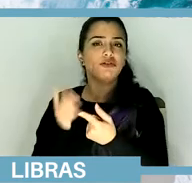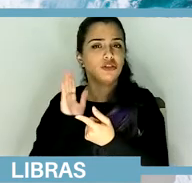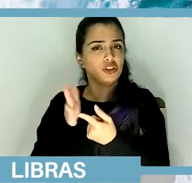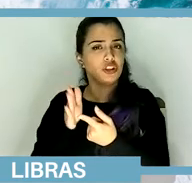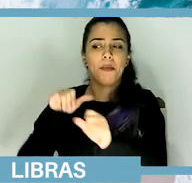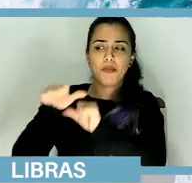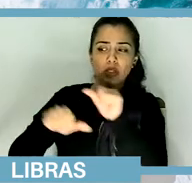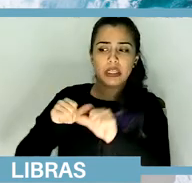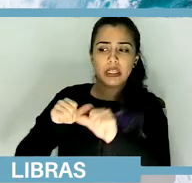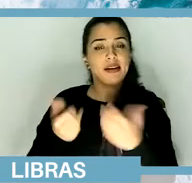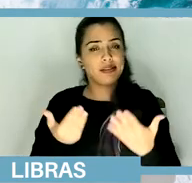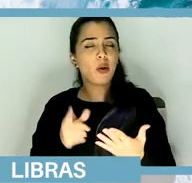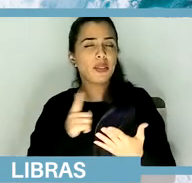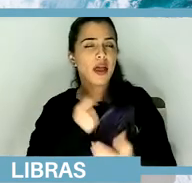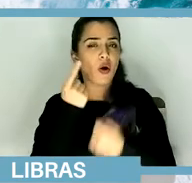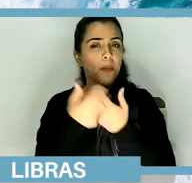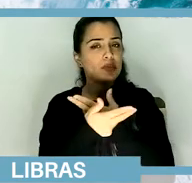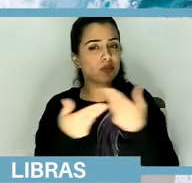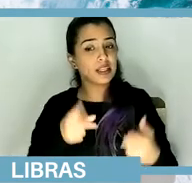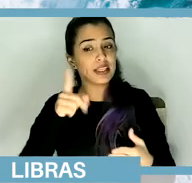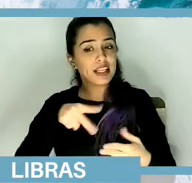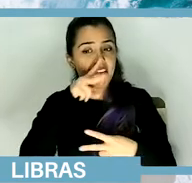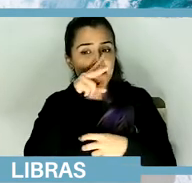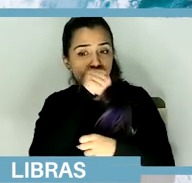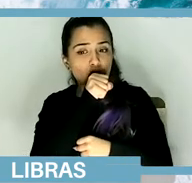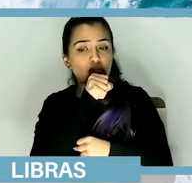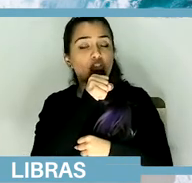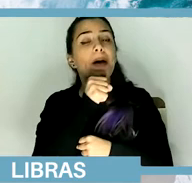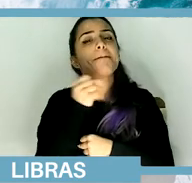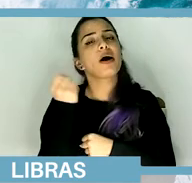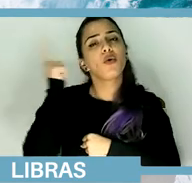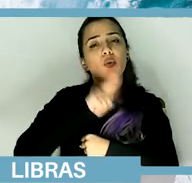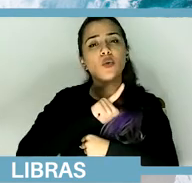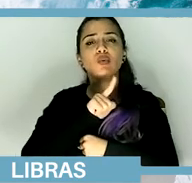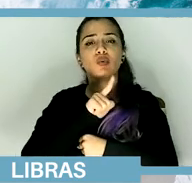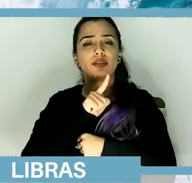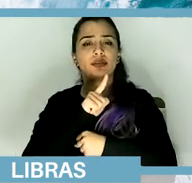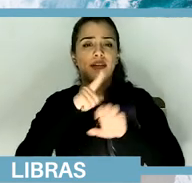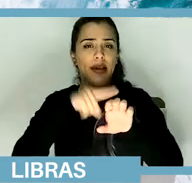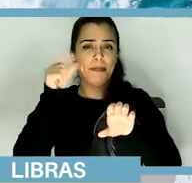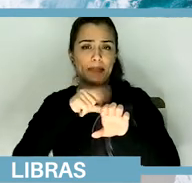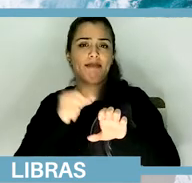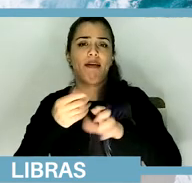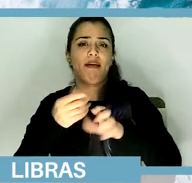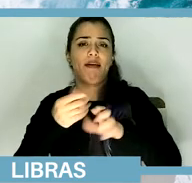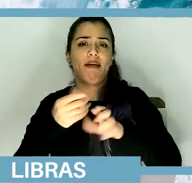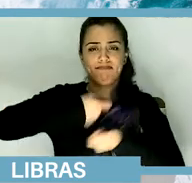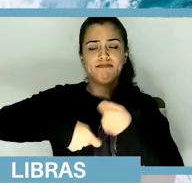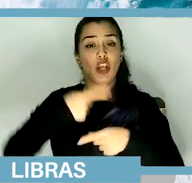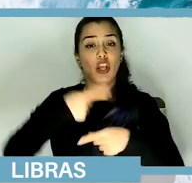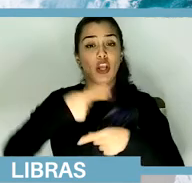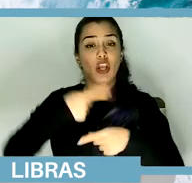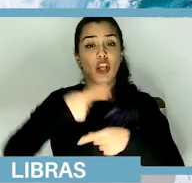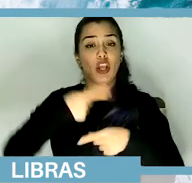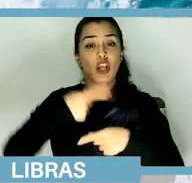ser empreendedora, né? Uma é que a gente está a serviço da sociedade e tem que resolver o problema de alguém. Isso é uma coisa muito forte,